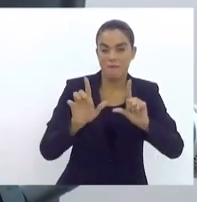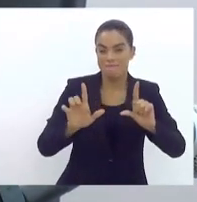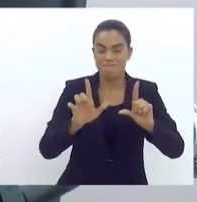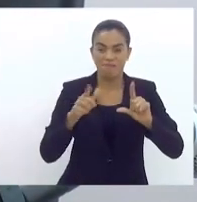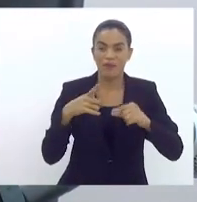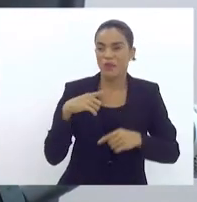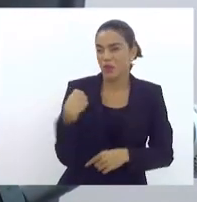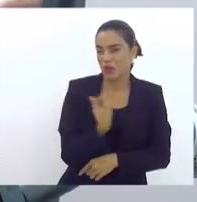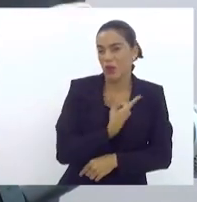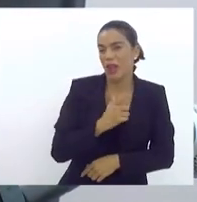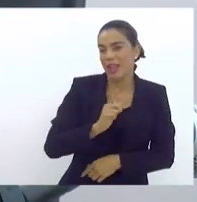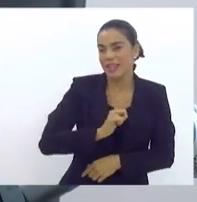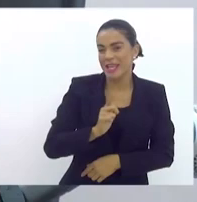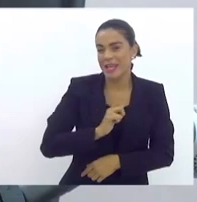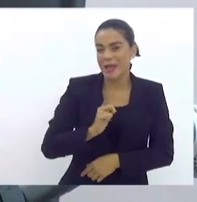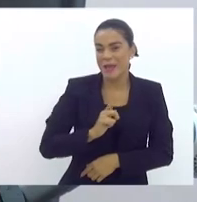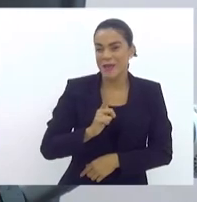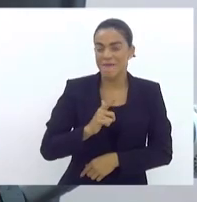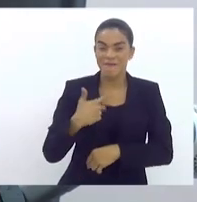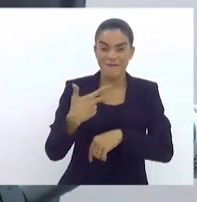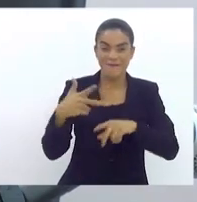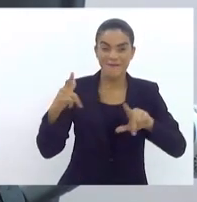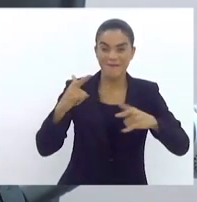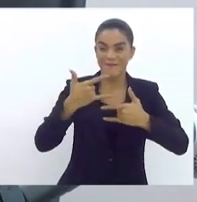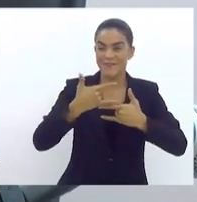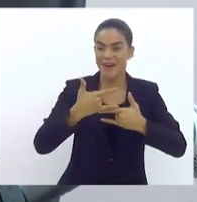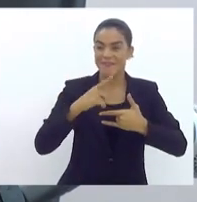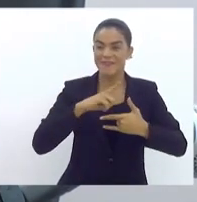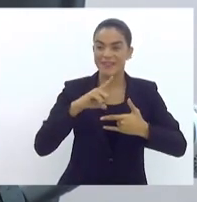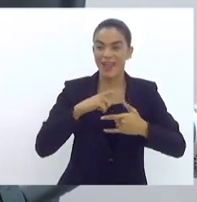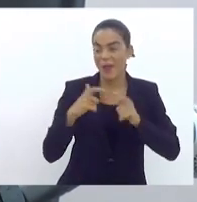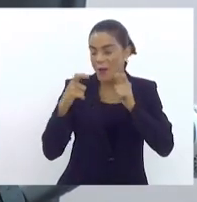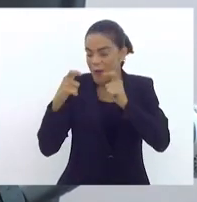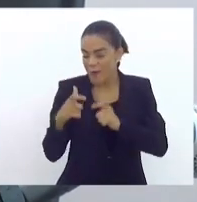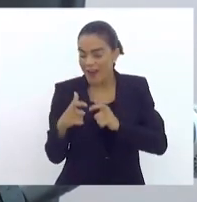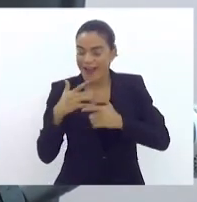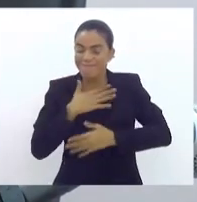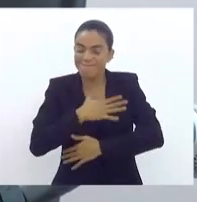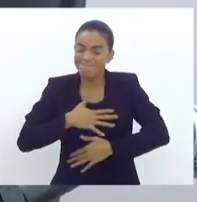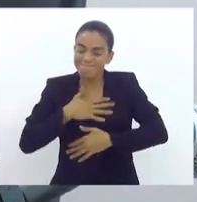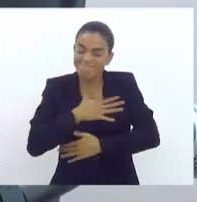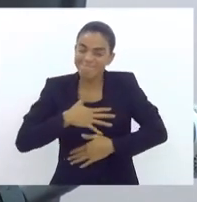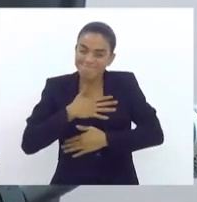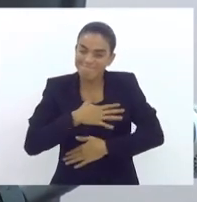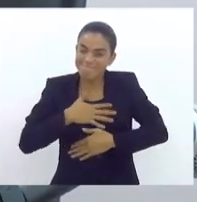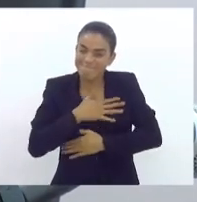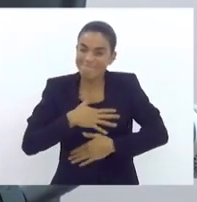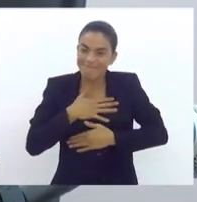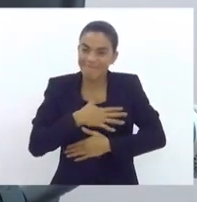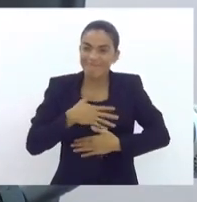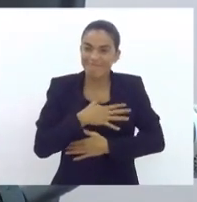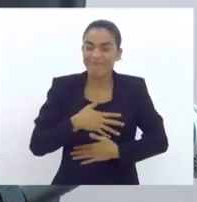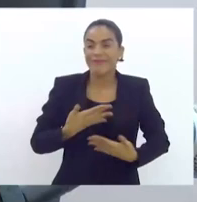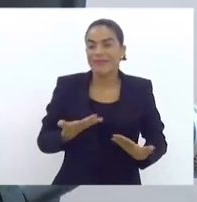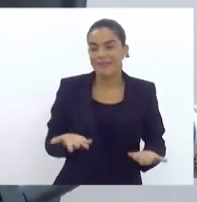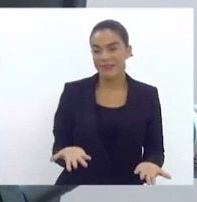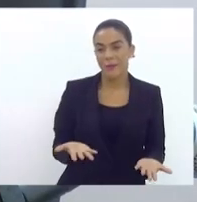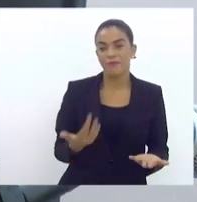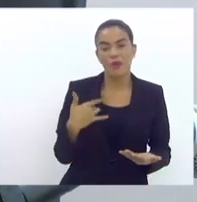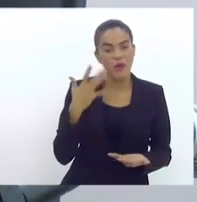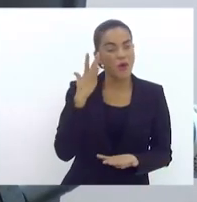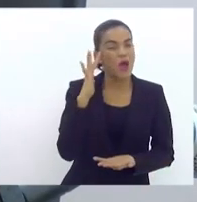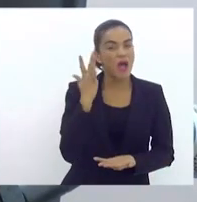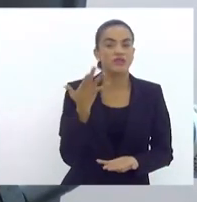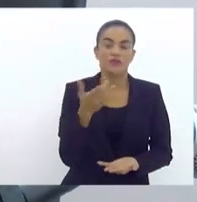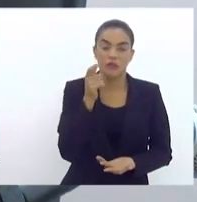que todos nós quando fazemos nossas lives temos um cantinho que nos agrada que nos identifica para sempre né então acho que